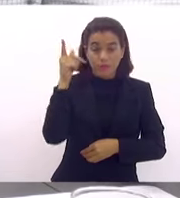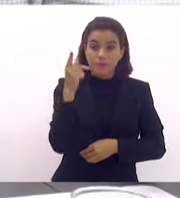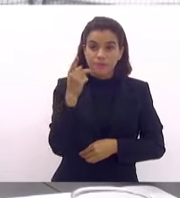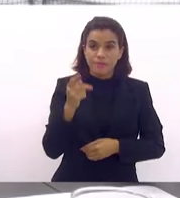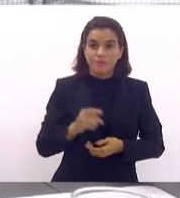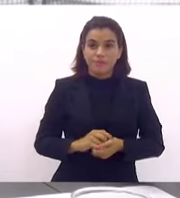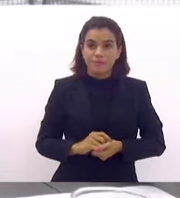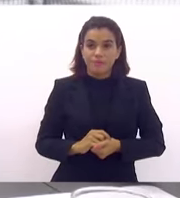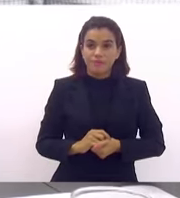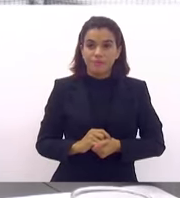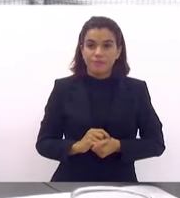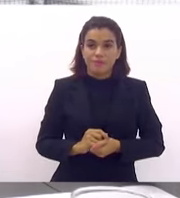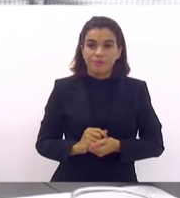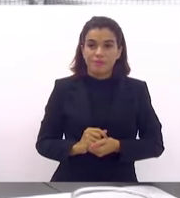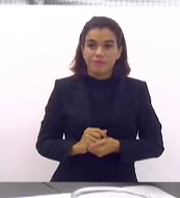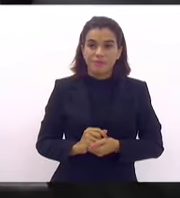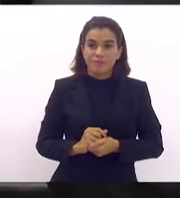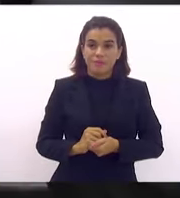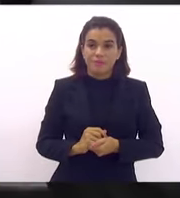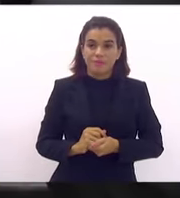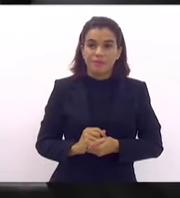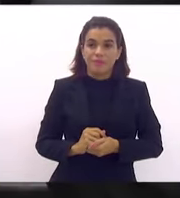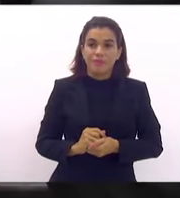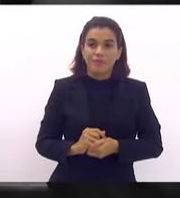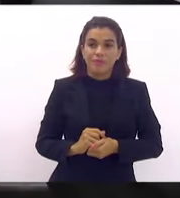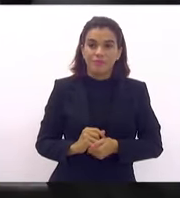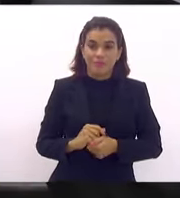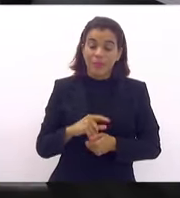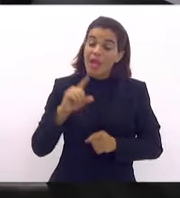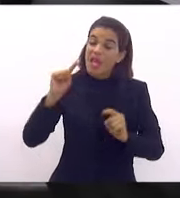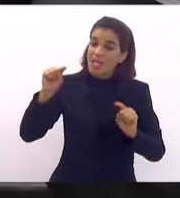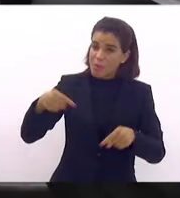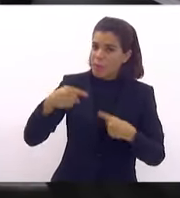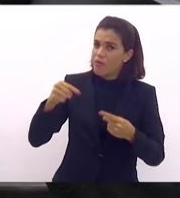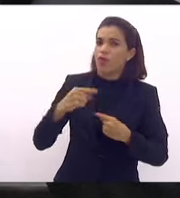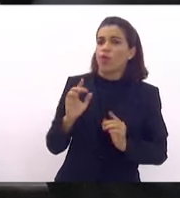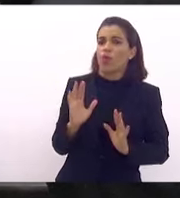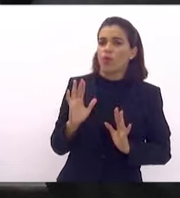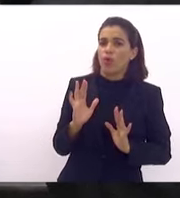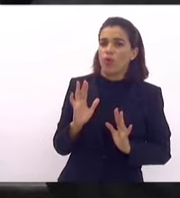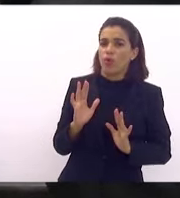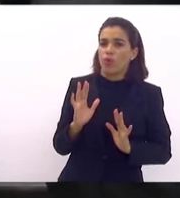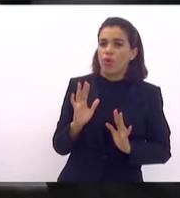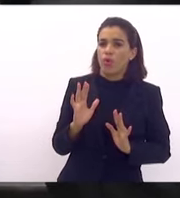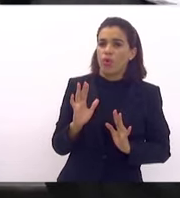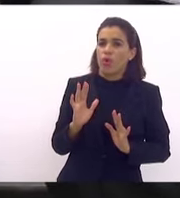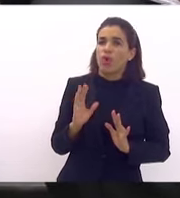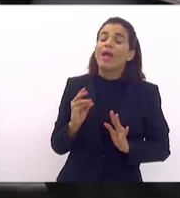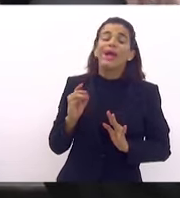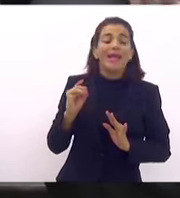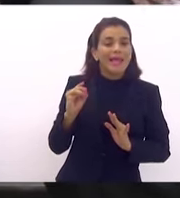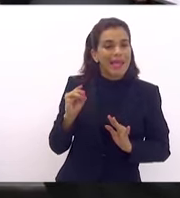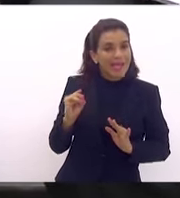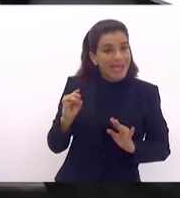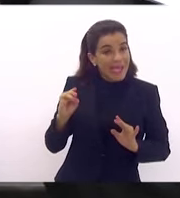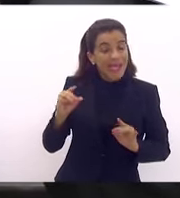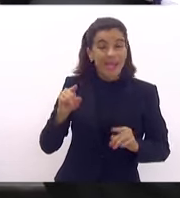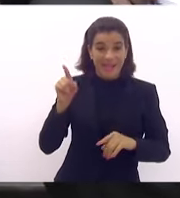bambuzeiro. Bambu, em bambu. Senhor presidente, já que ele me provocou... Não, mas eu estou no meio da minha exposição.